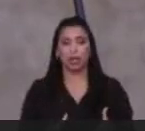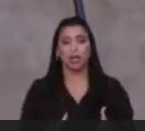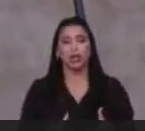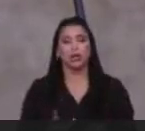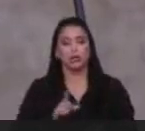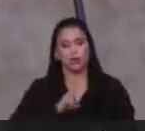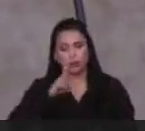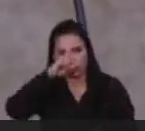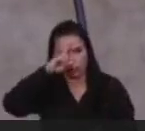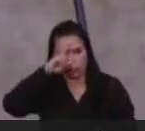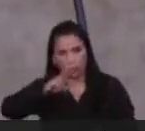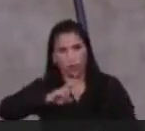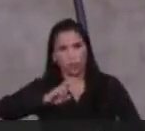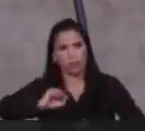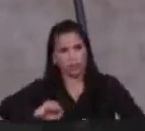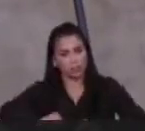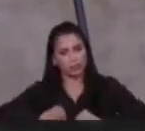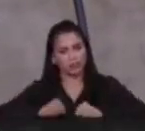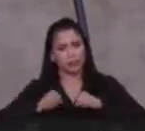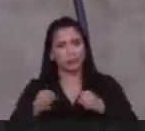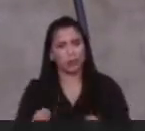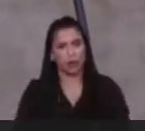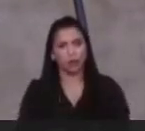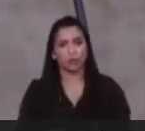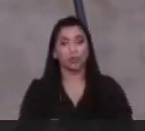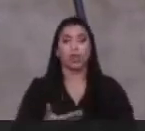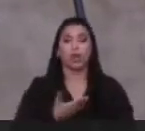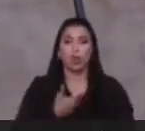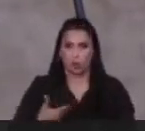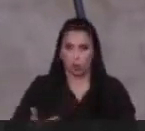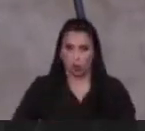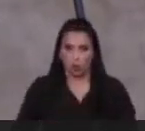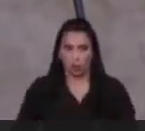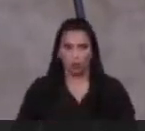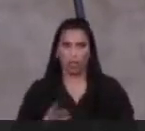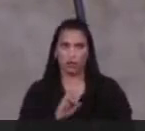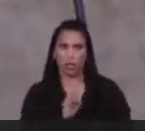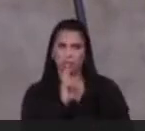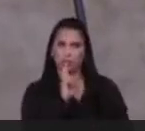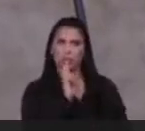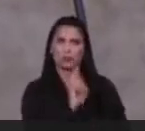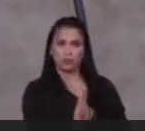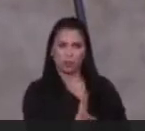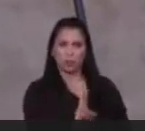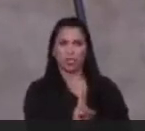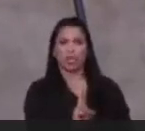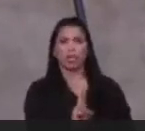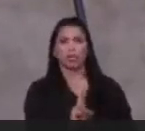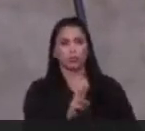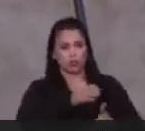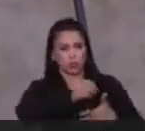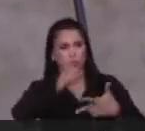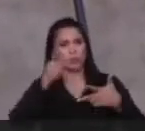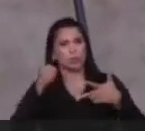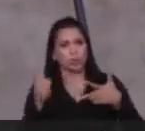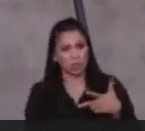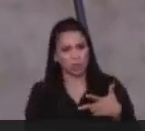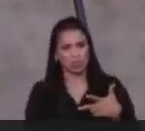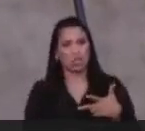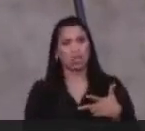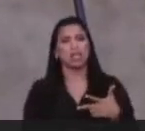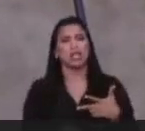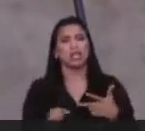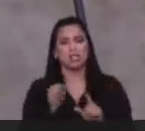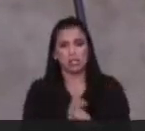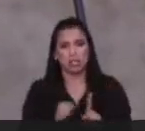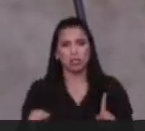de energias diante da união e resposta imediata e firme dos poderes constituídos e